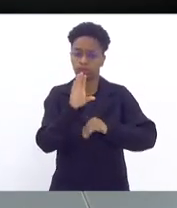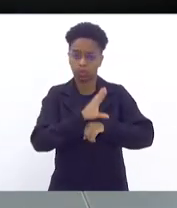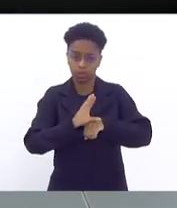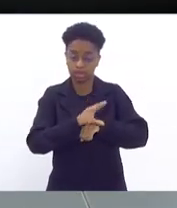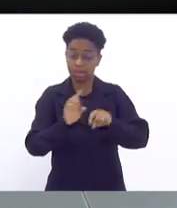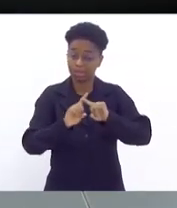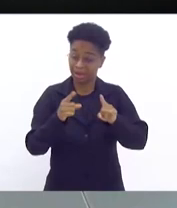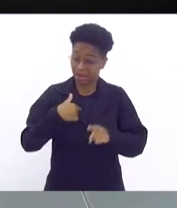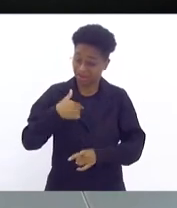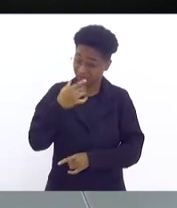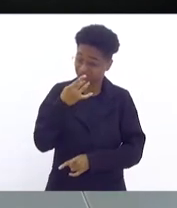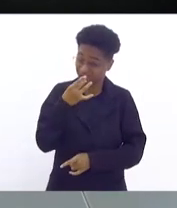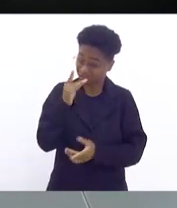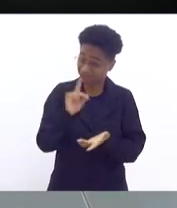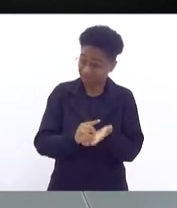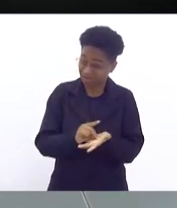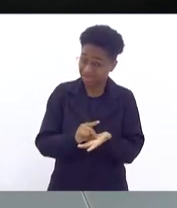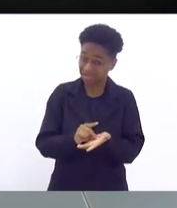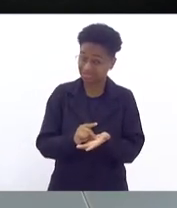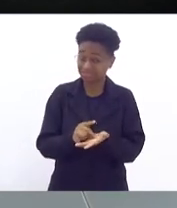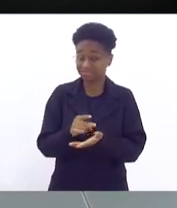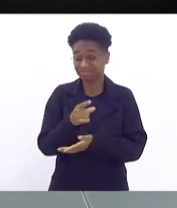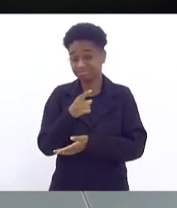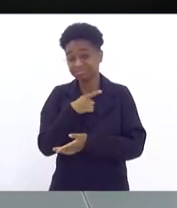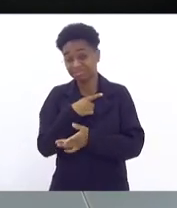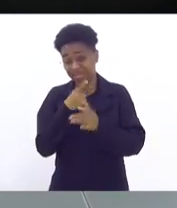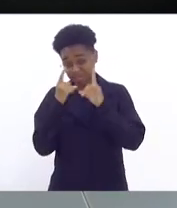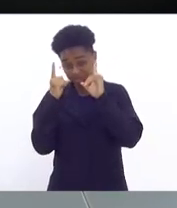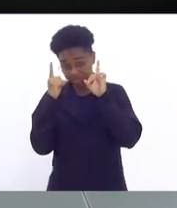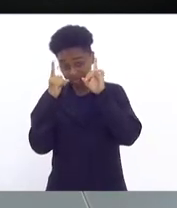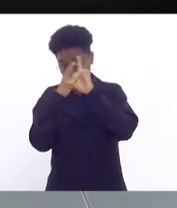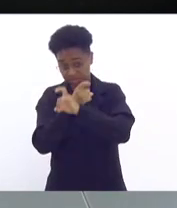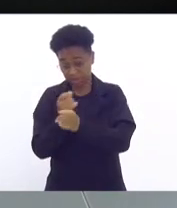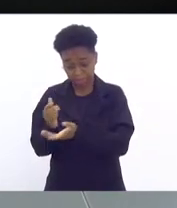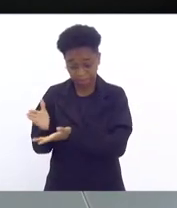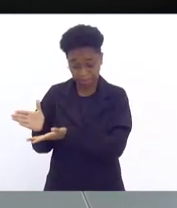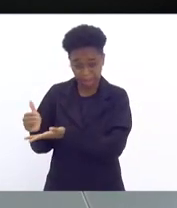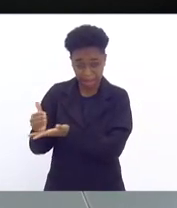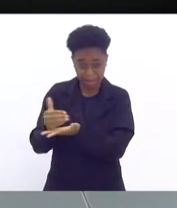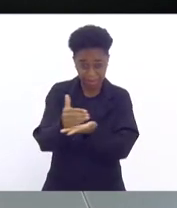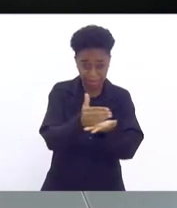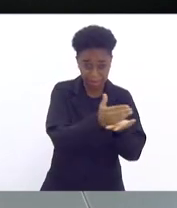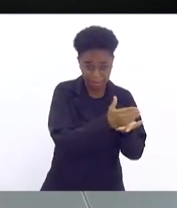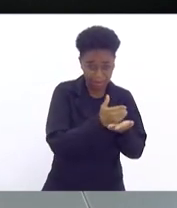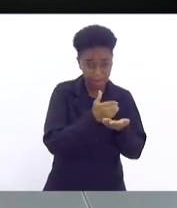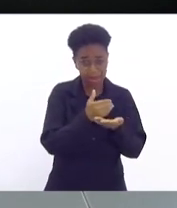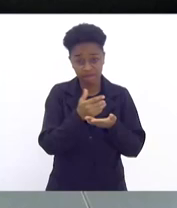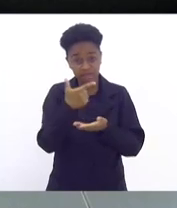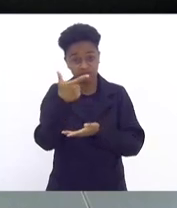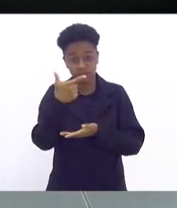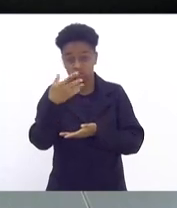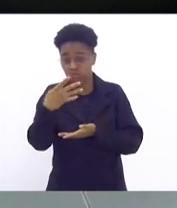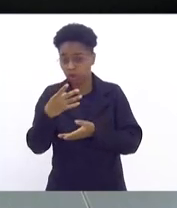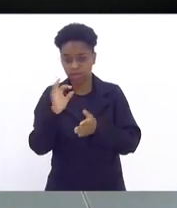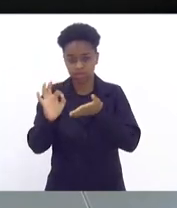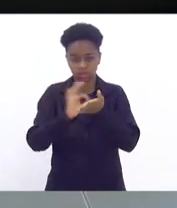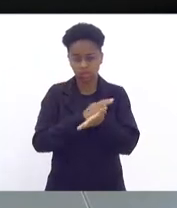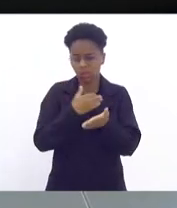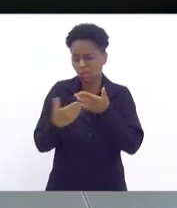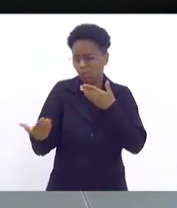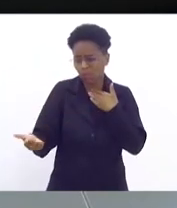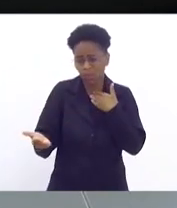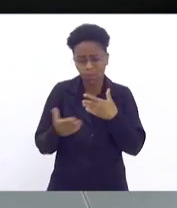com sinceridade tenho dificuldade de colher 24 assinaturas Deputado em qualquer legislatura